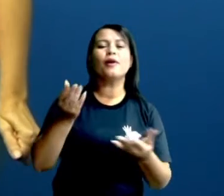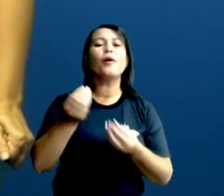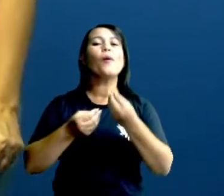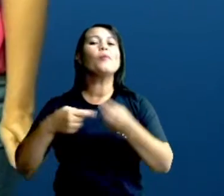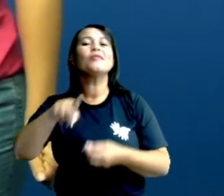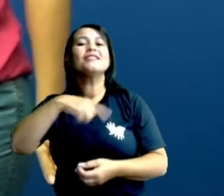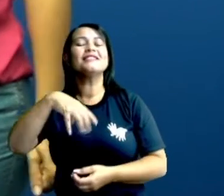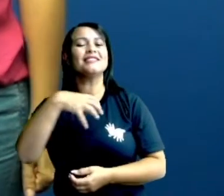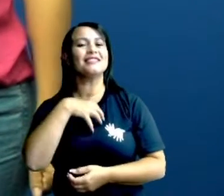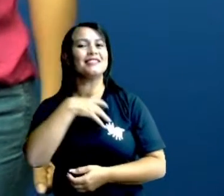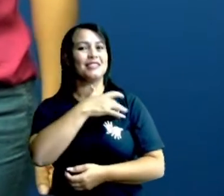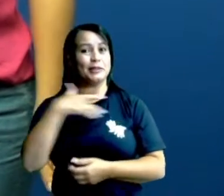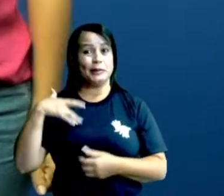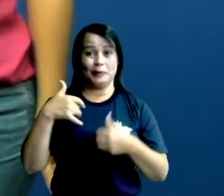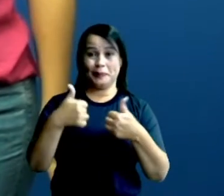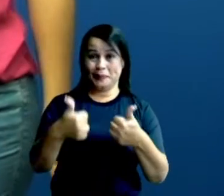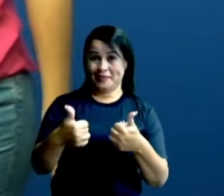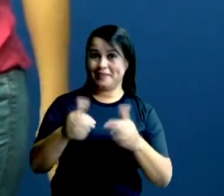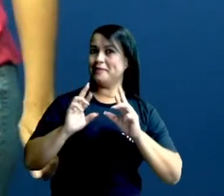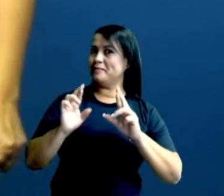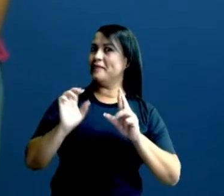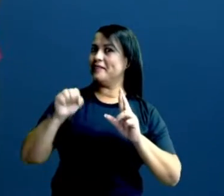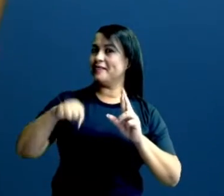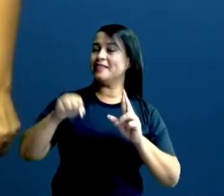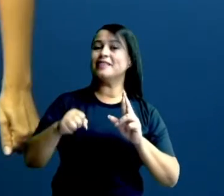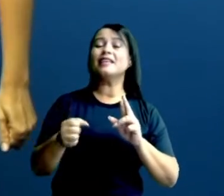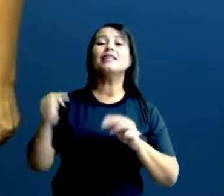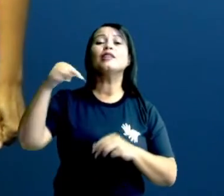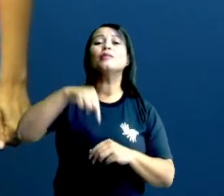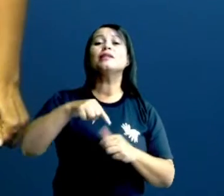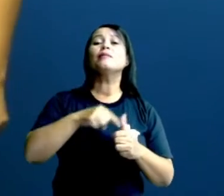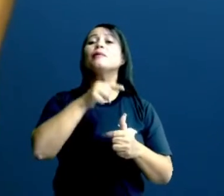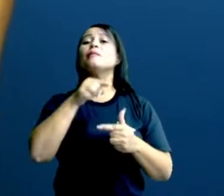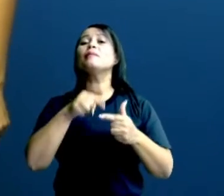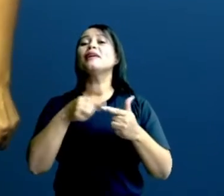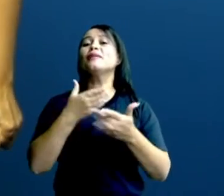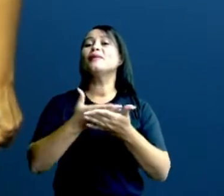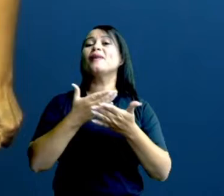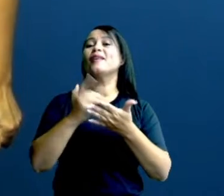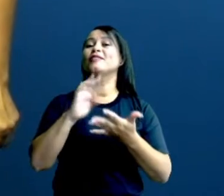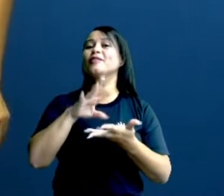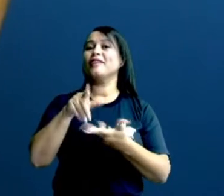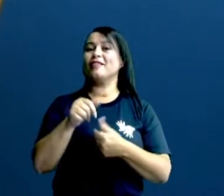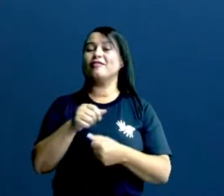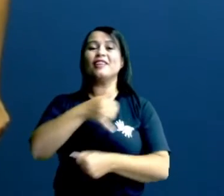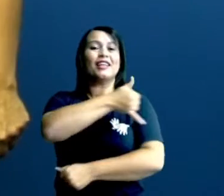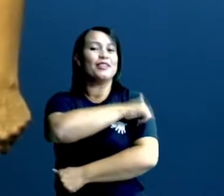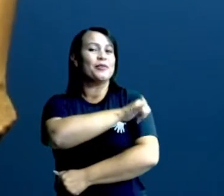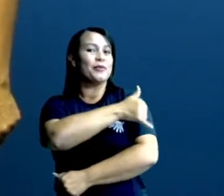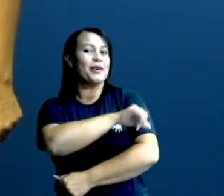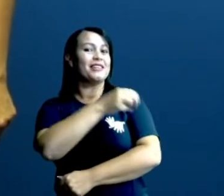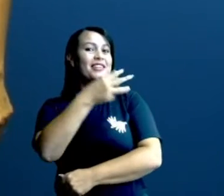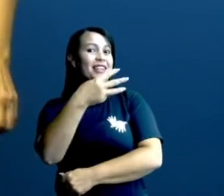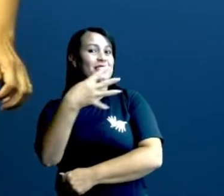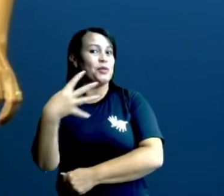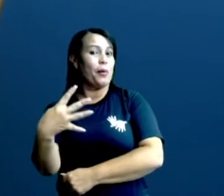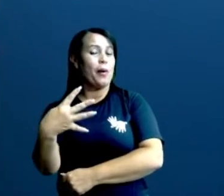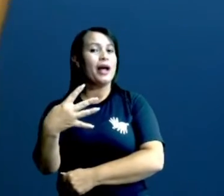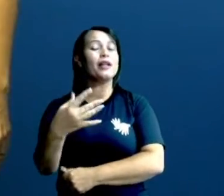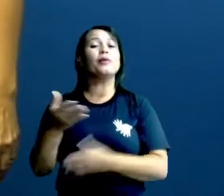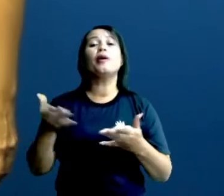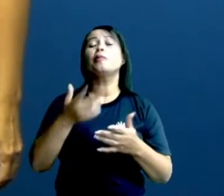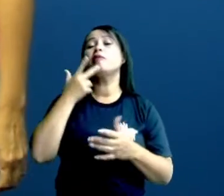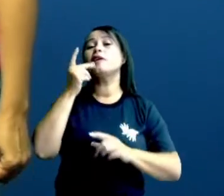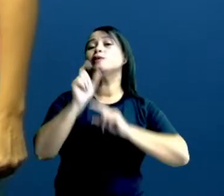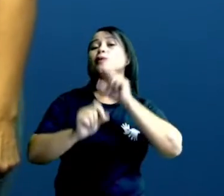como é que vocês estão? Eu espero que todos estejam bem. Estamos aqui para mais uma aula de Geografia do EJA 3 e 4, que vamos